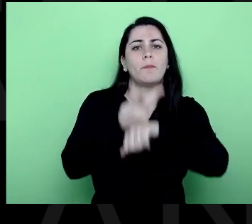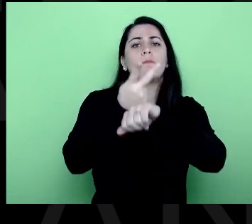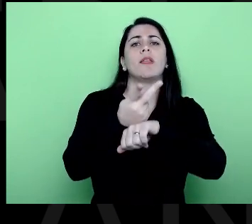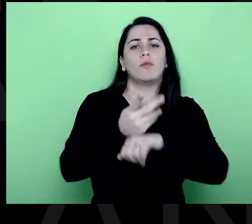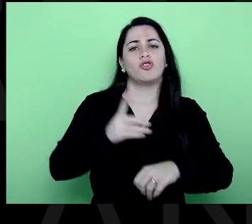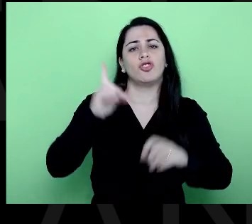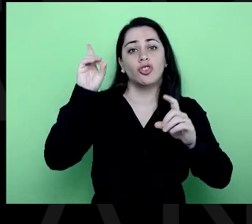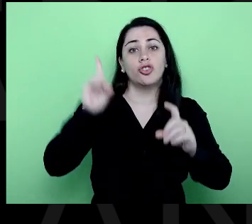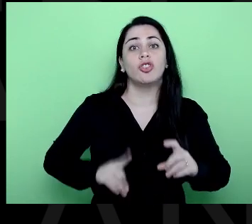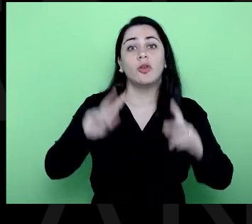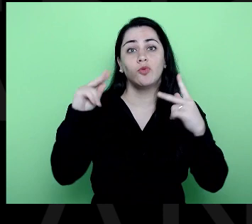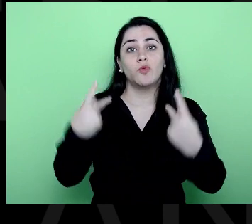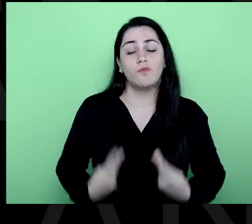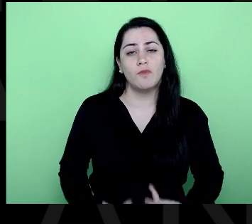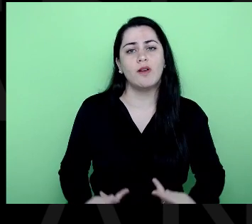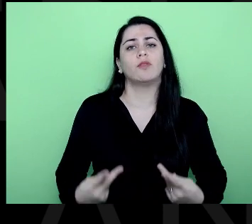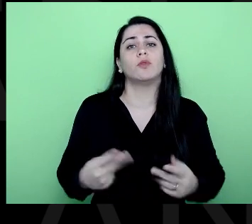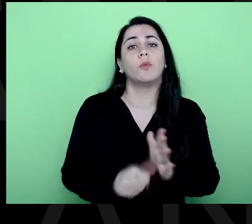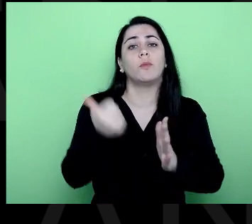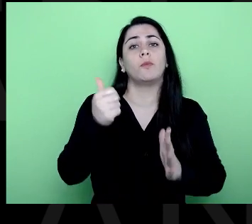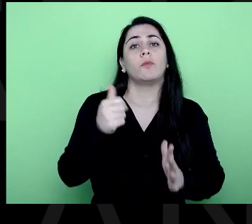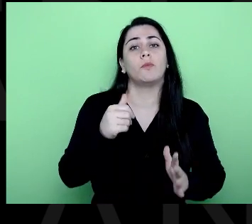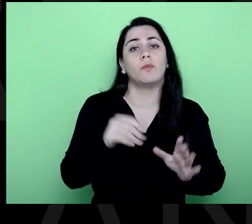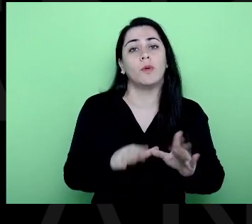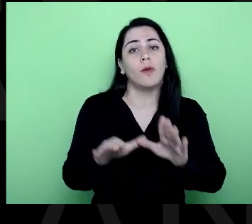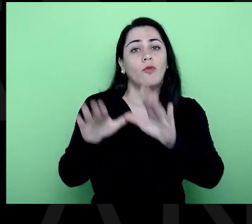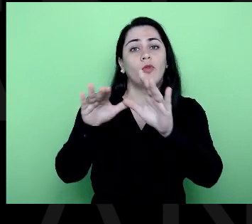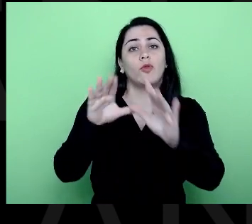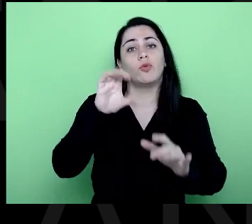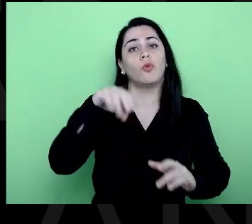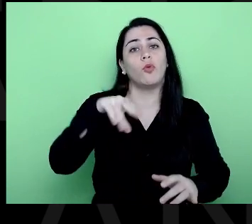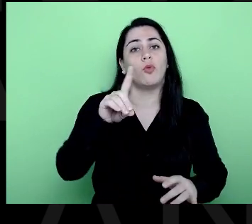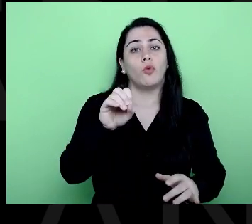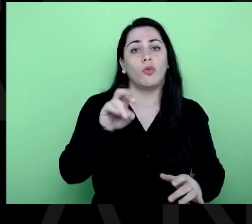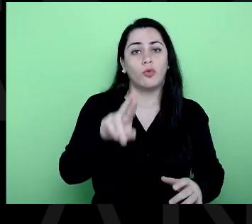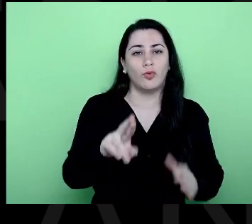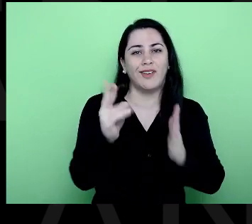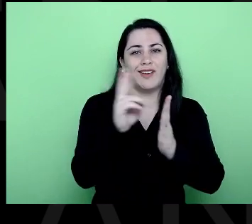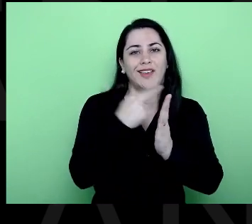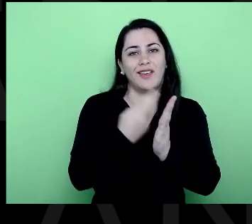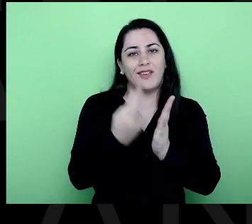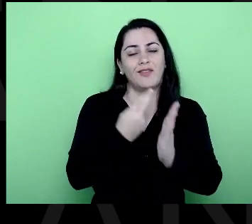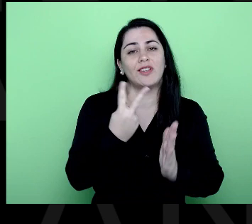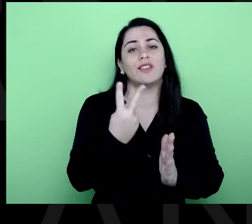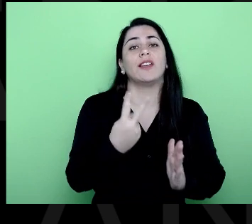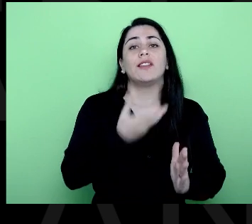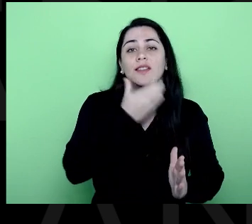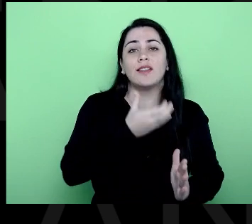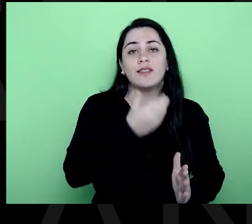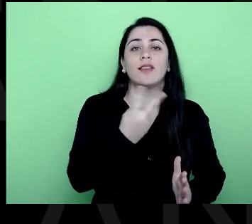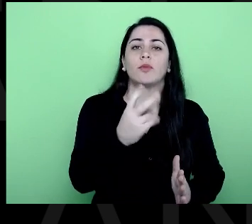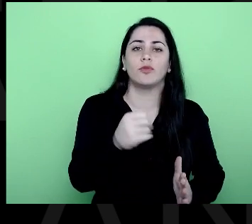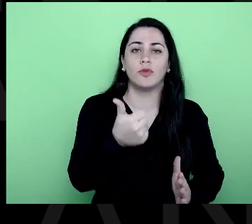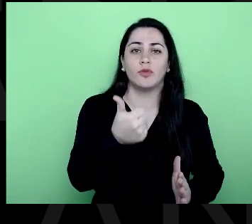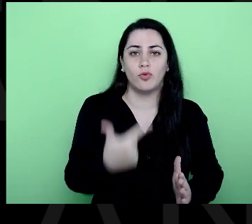pela reportagem O Primeiro Voo do Condor, publicada pela revista Brasileiros em dezembro de 2012. Autor também